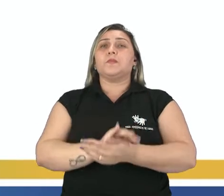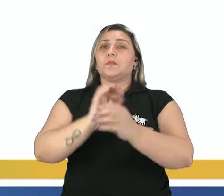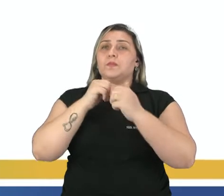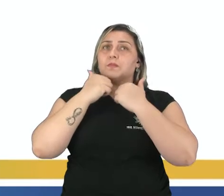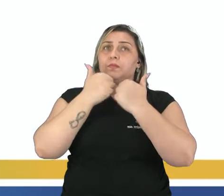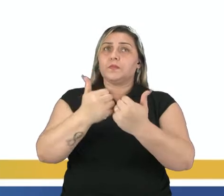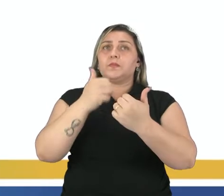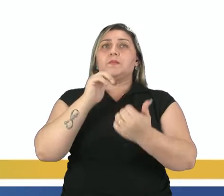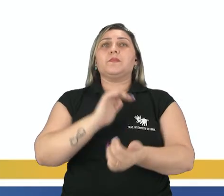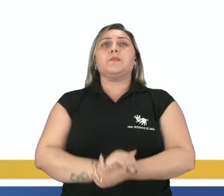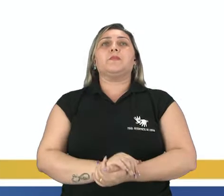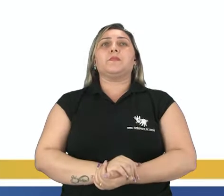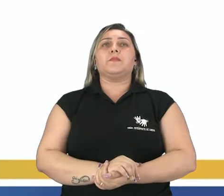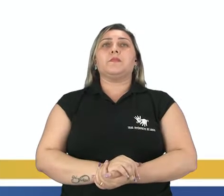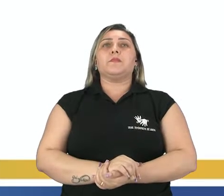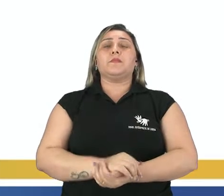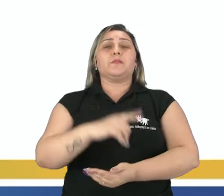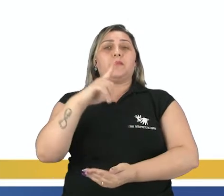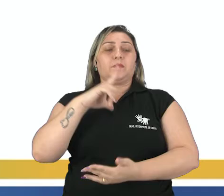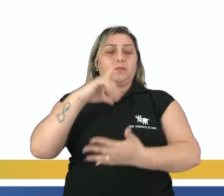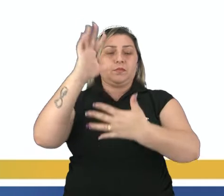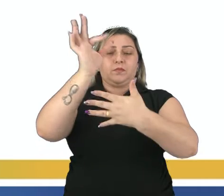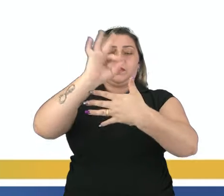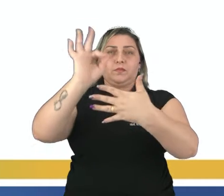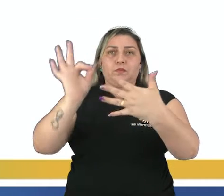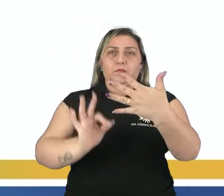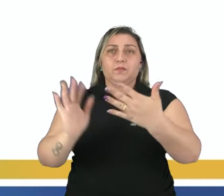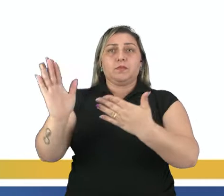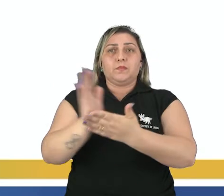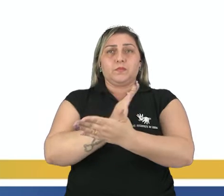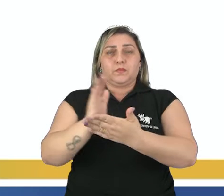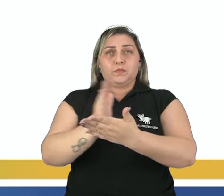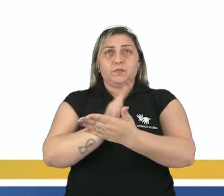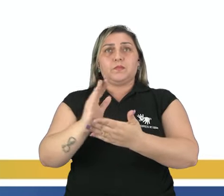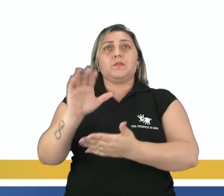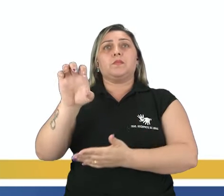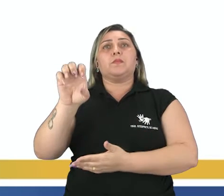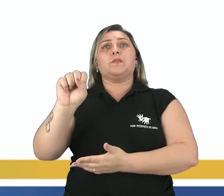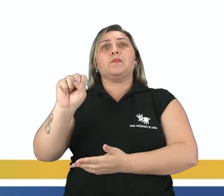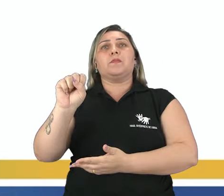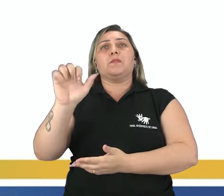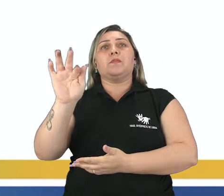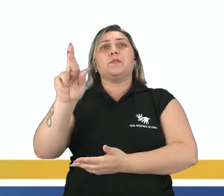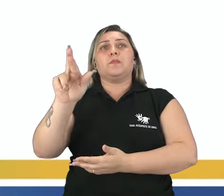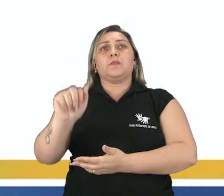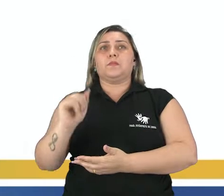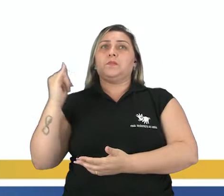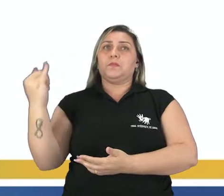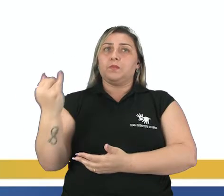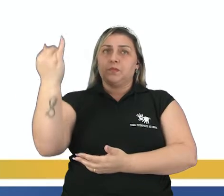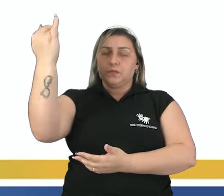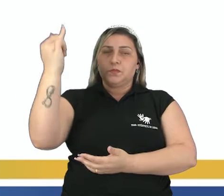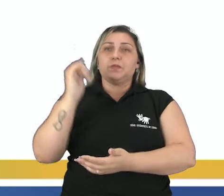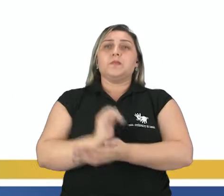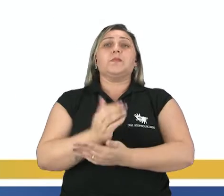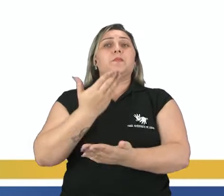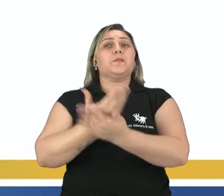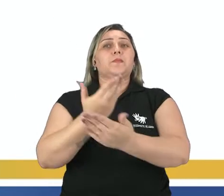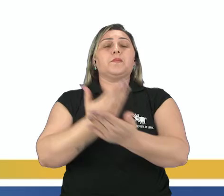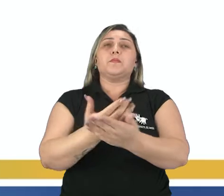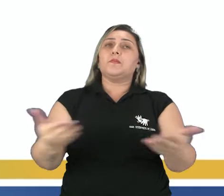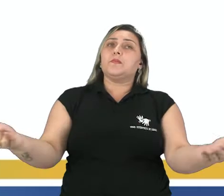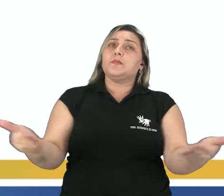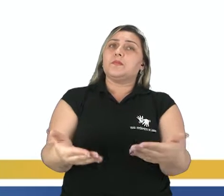bem? Nós temos também alguns componentes da esfera que são importantes para o nosso estudo de